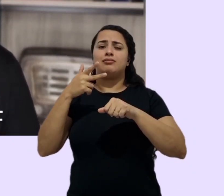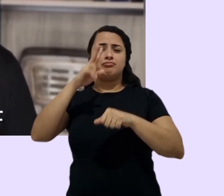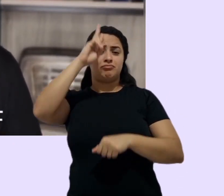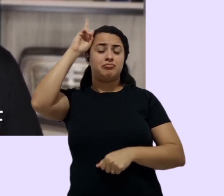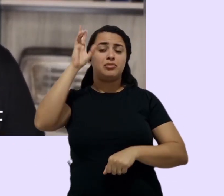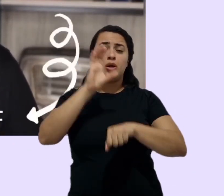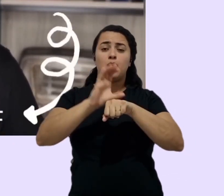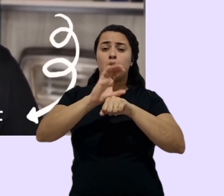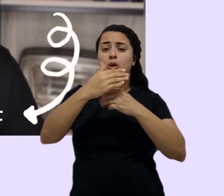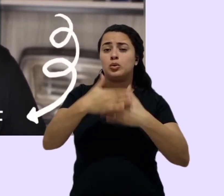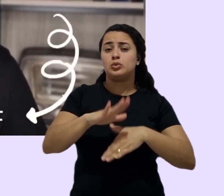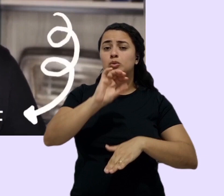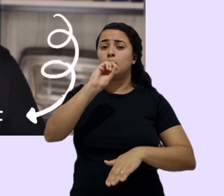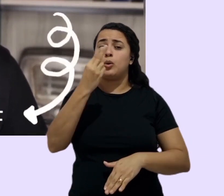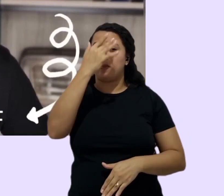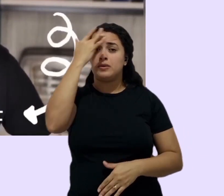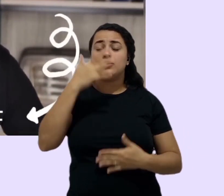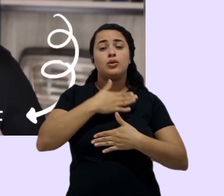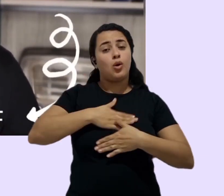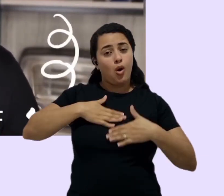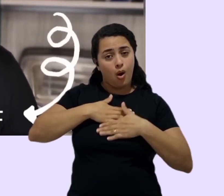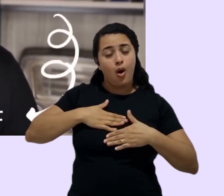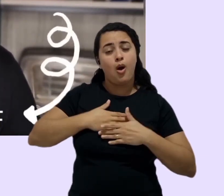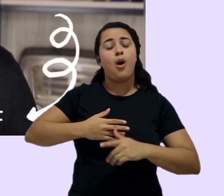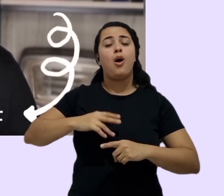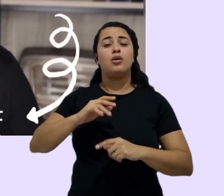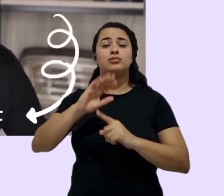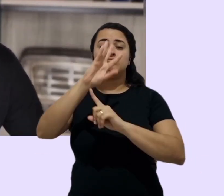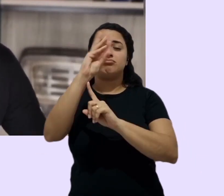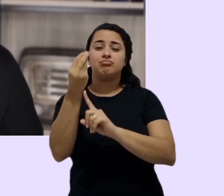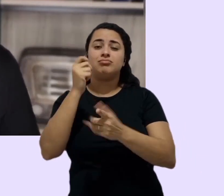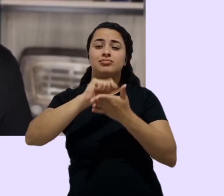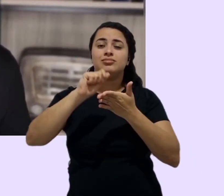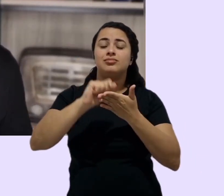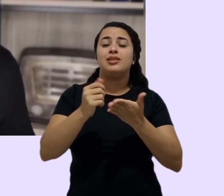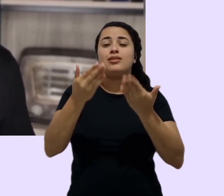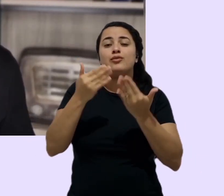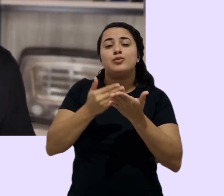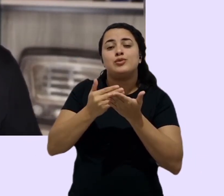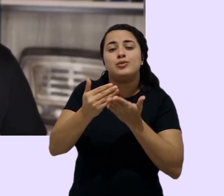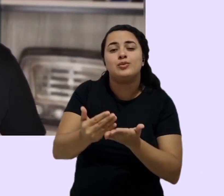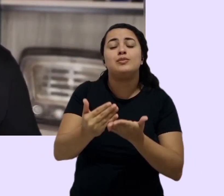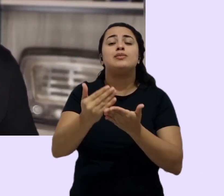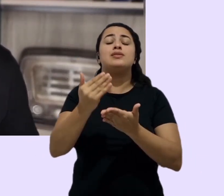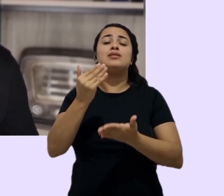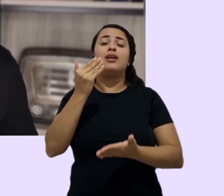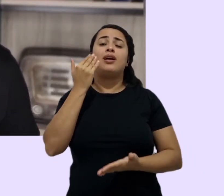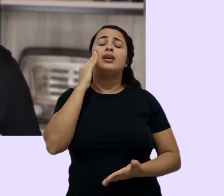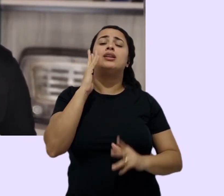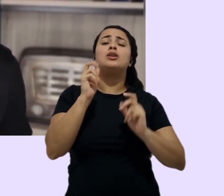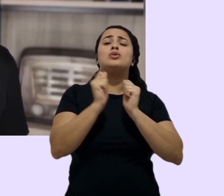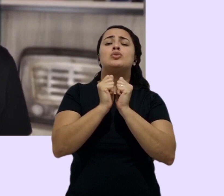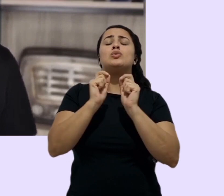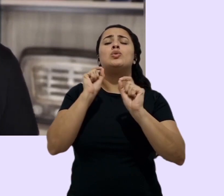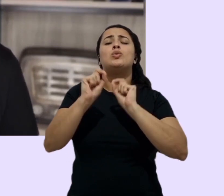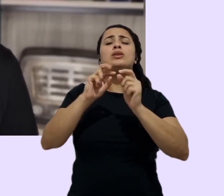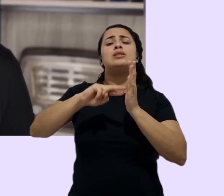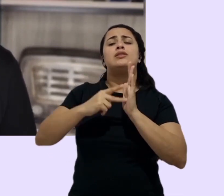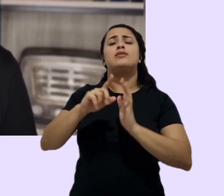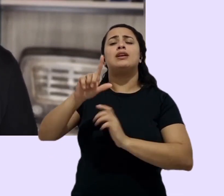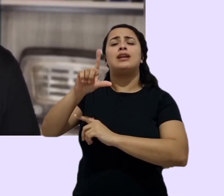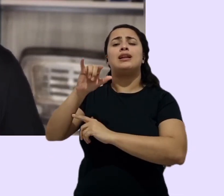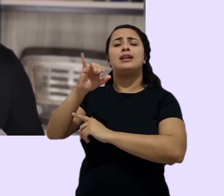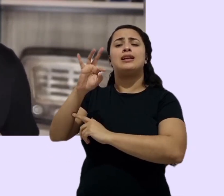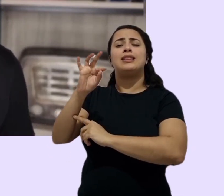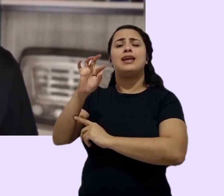ou simplesmente para quem é interessado por essa arte que é a arte da escrita. E vamos começar pelo começo. Vamos entender juntos o que